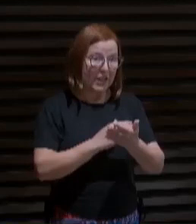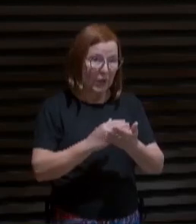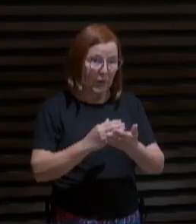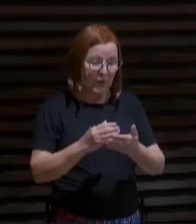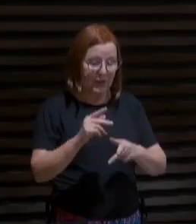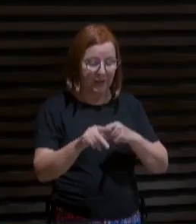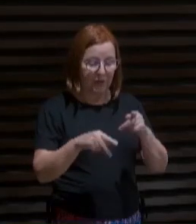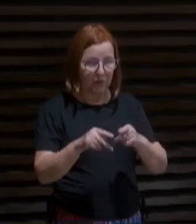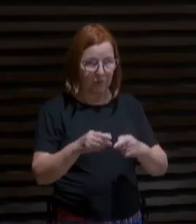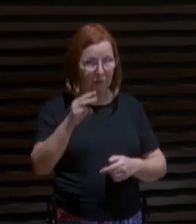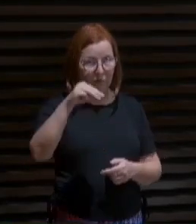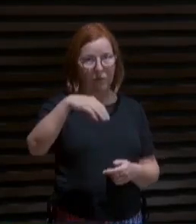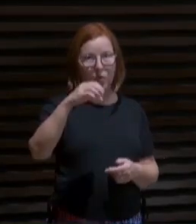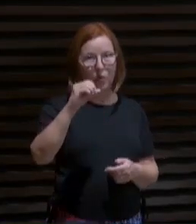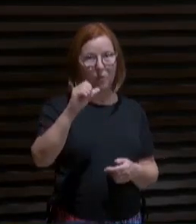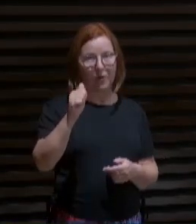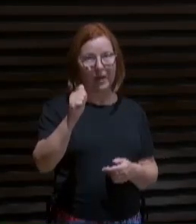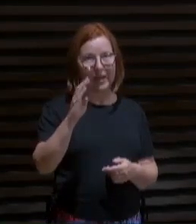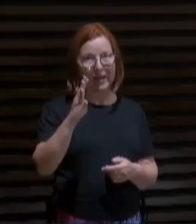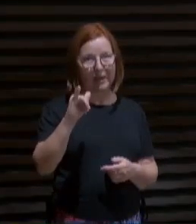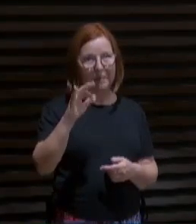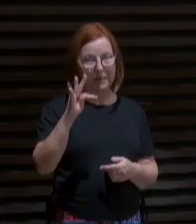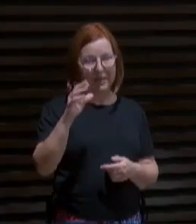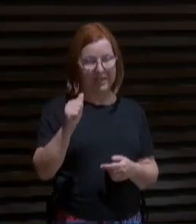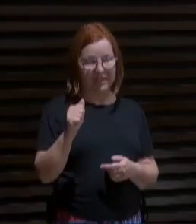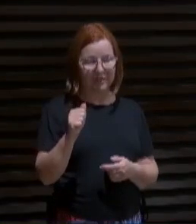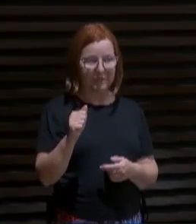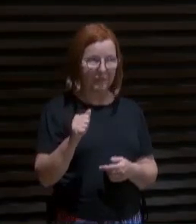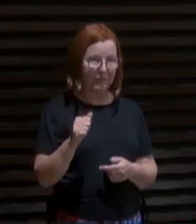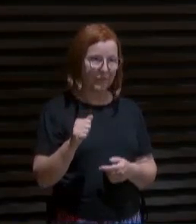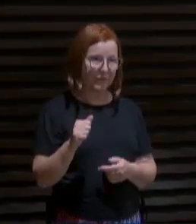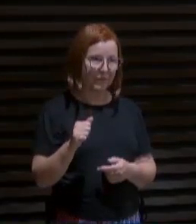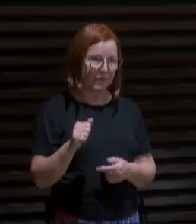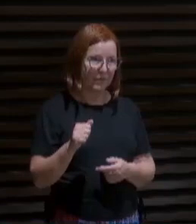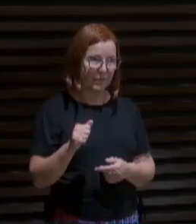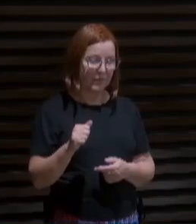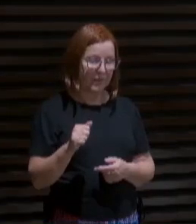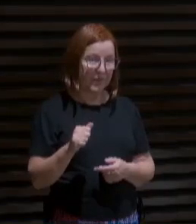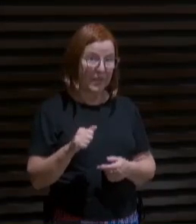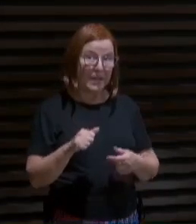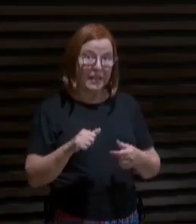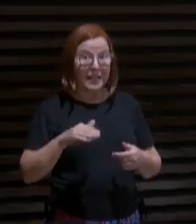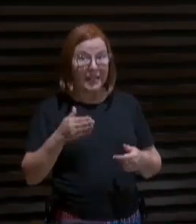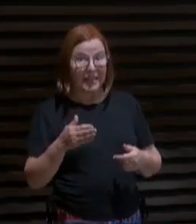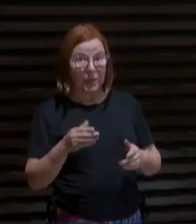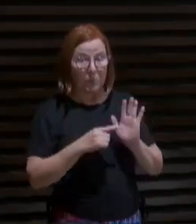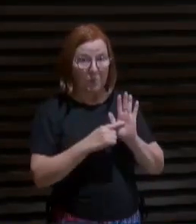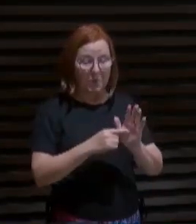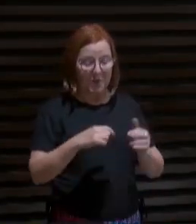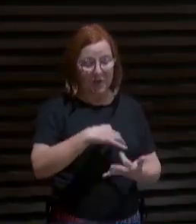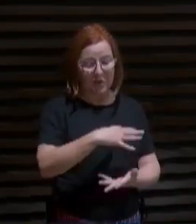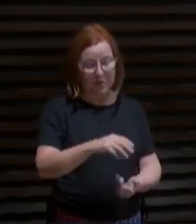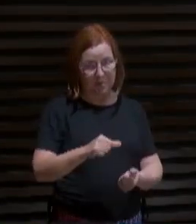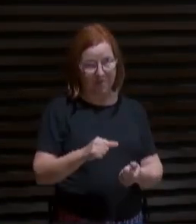da primeira menção a respeito de que o mundo está em decomposição, está caído, e eu